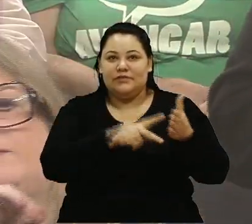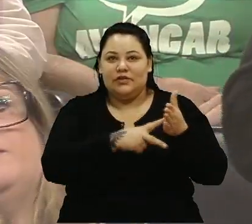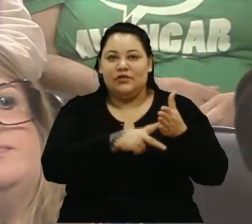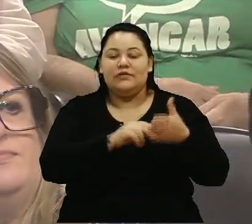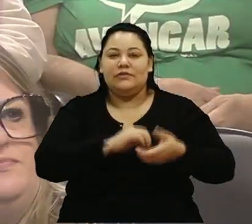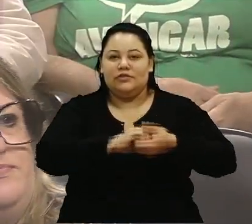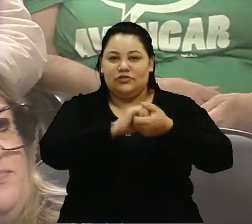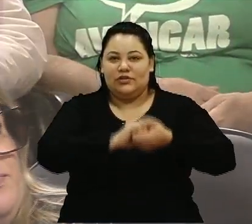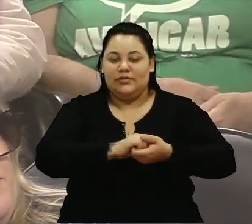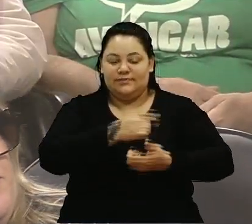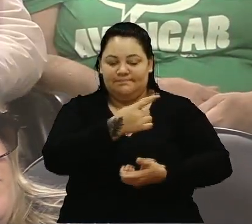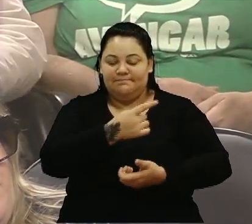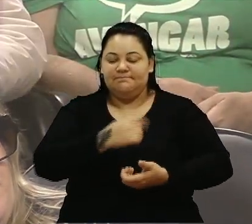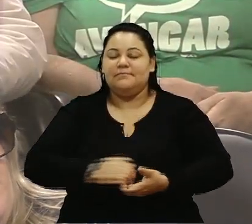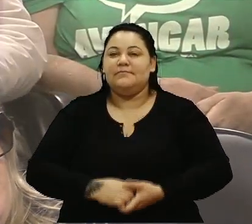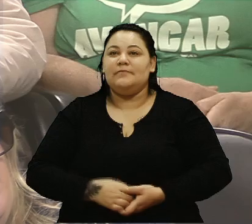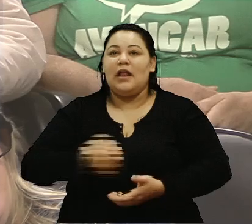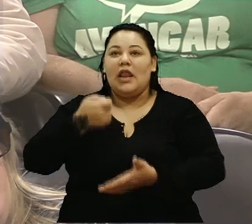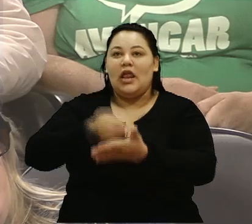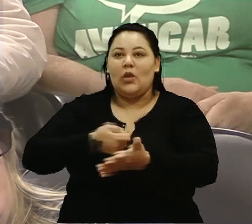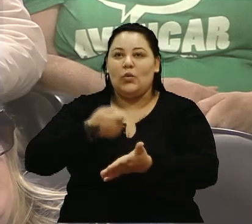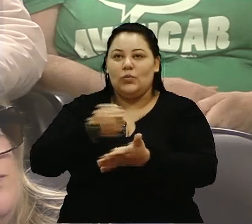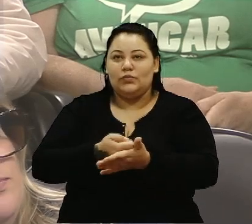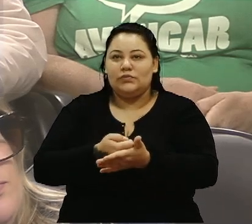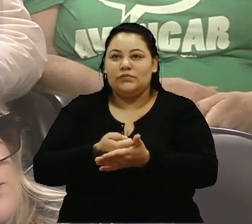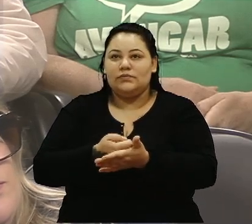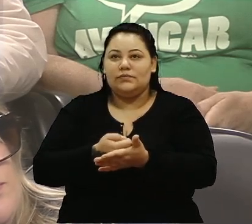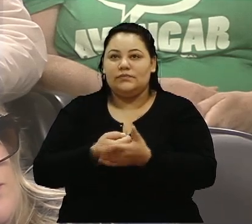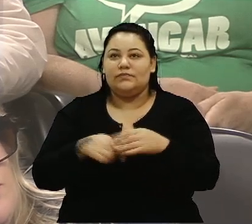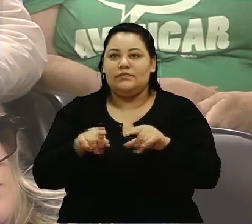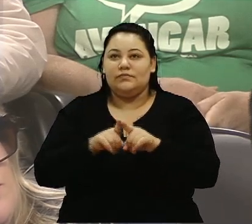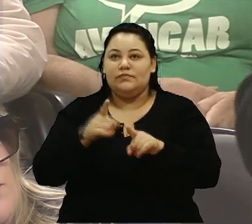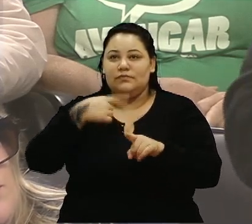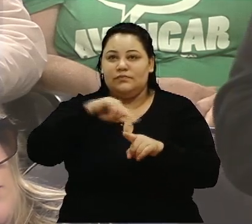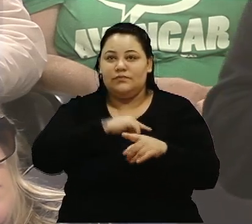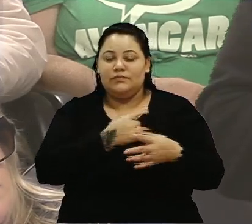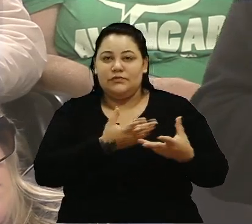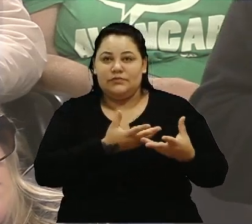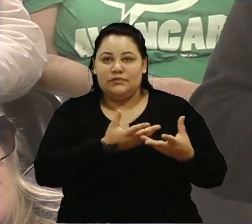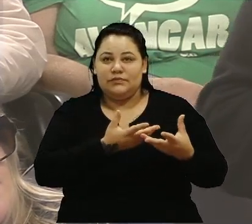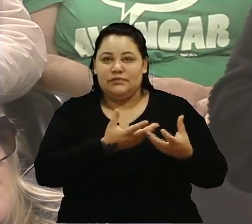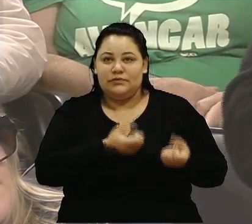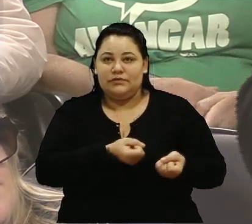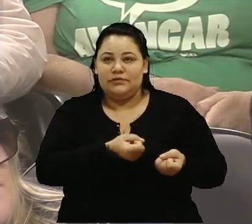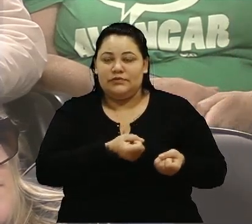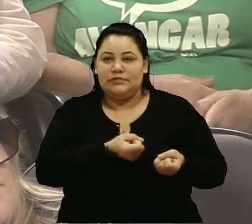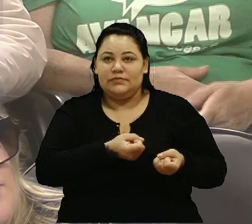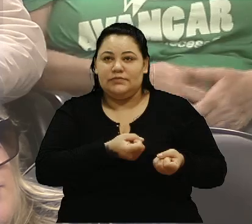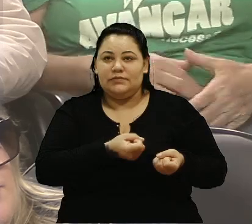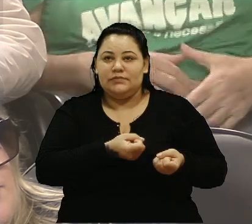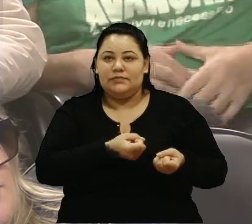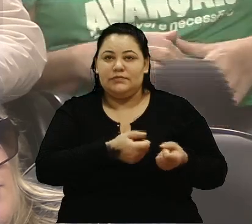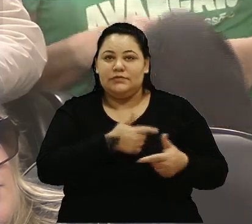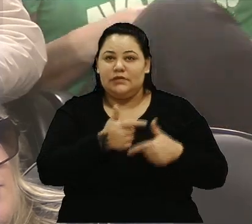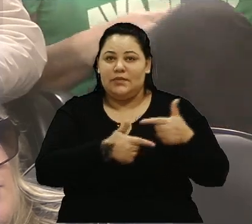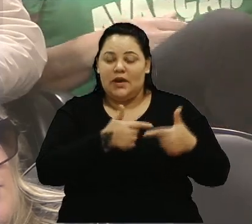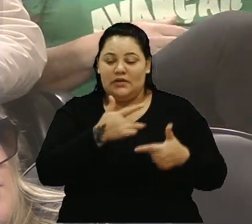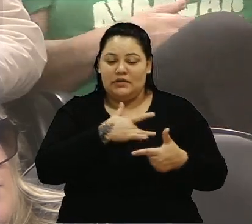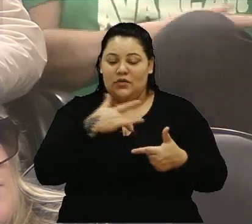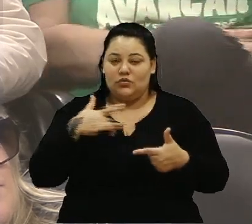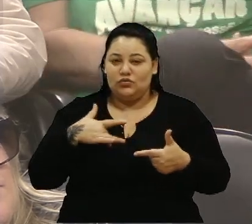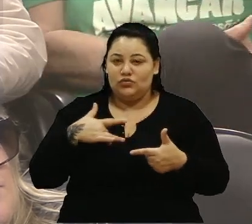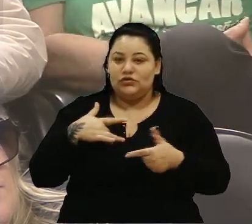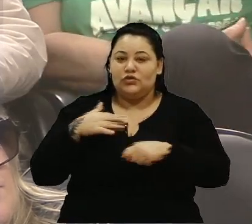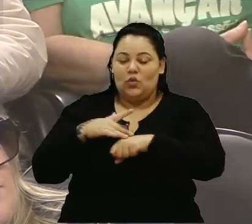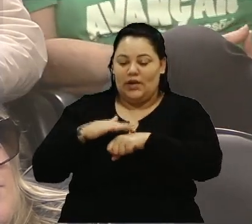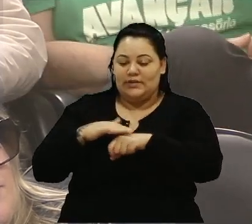vocês, enquanto sindicato, Silvana, que vocês absorveram a categoria das agentes de saúde em endemias e